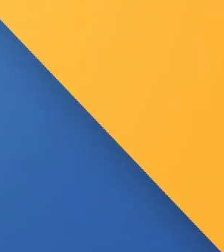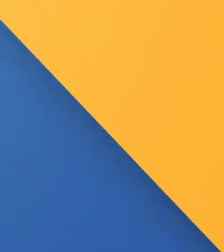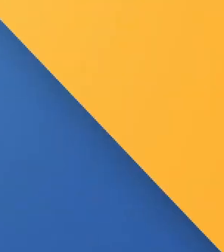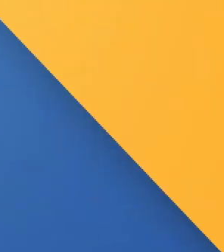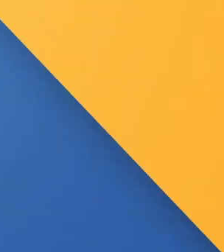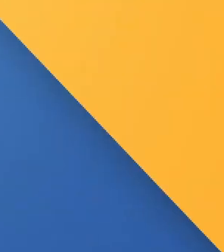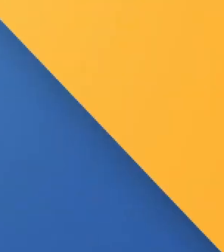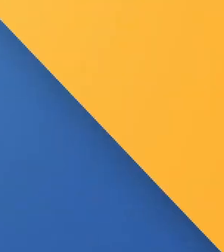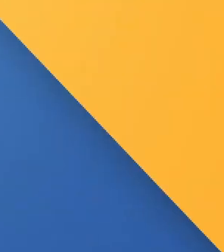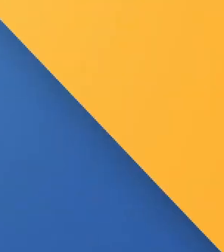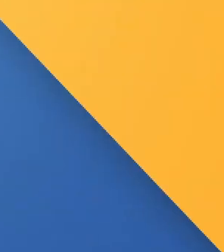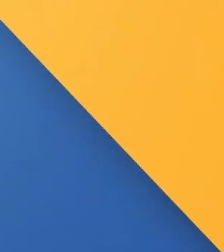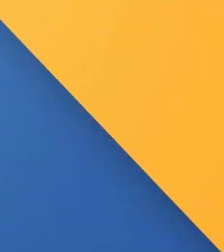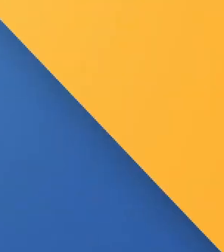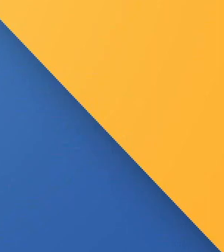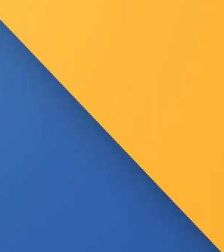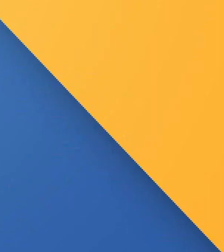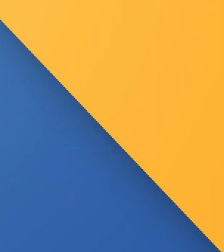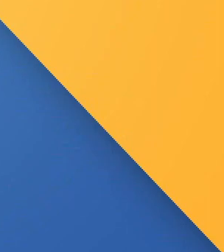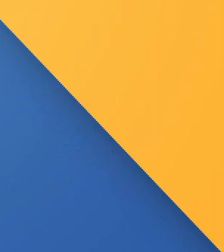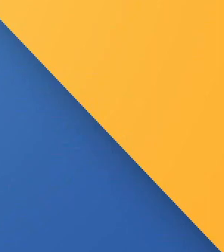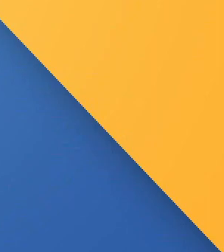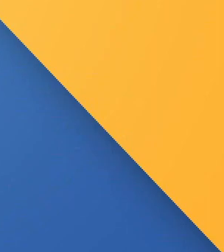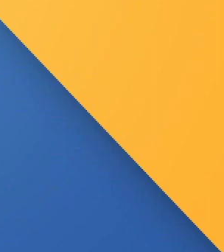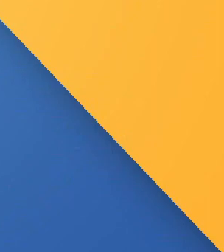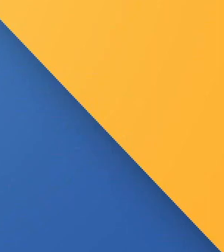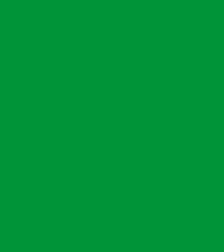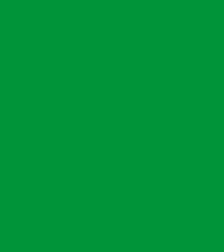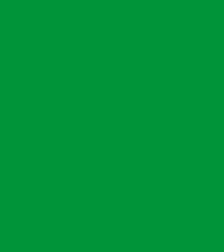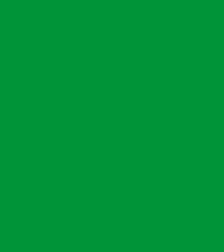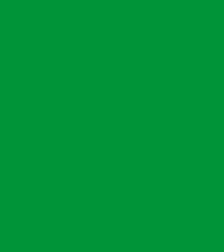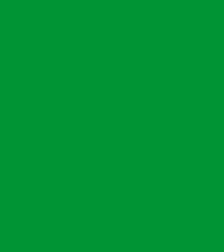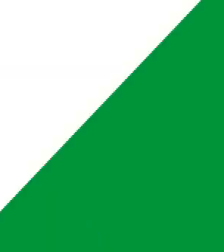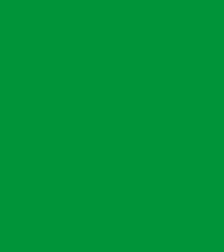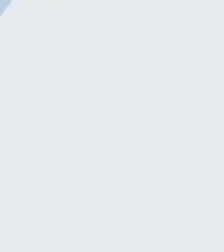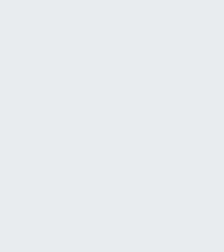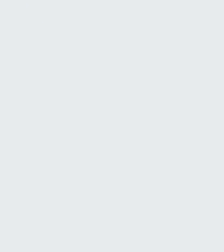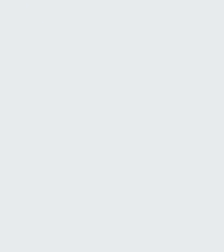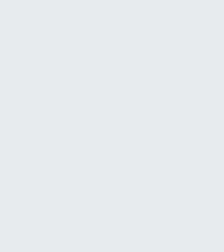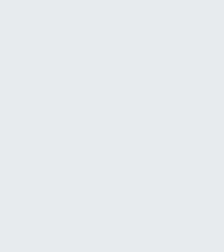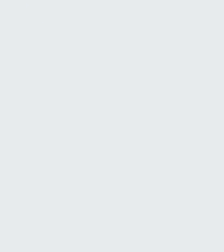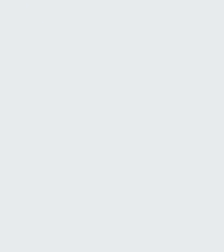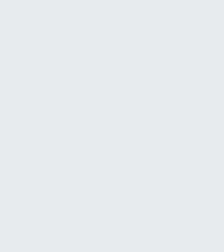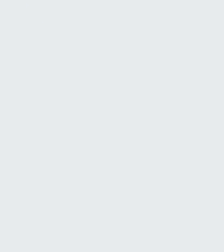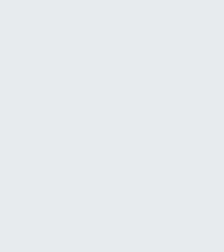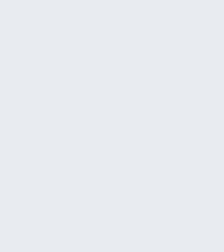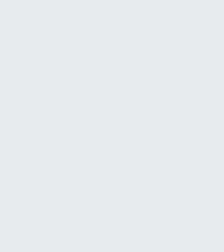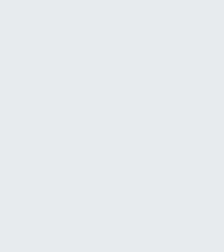Música